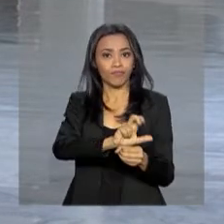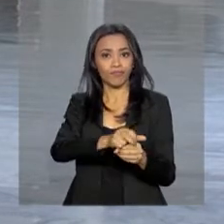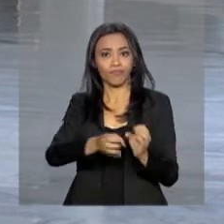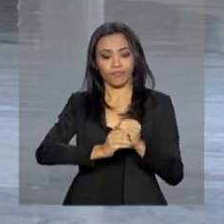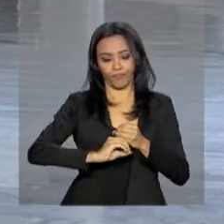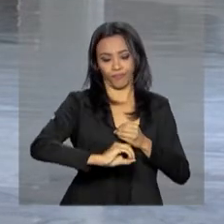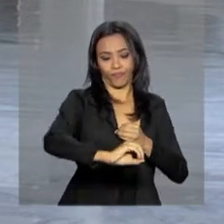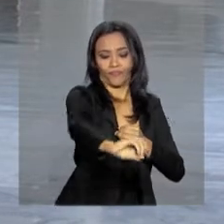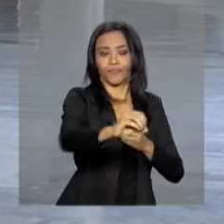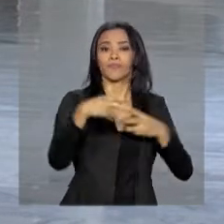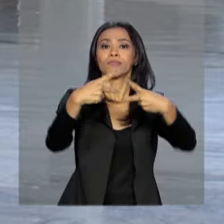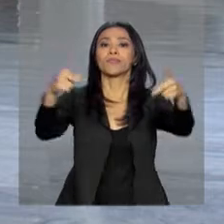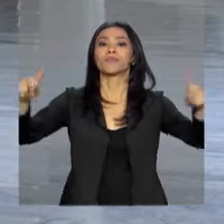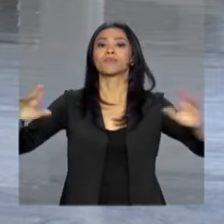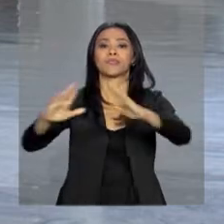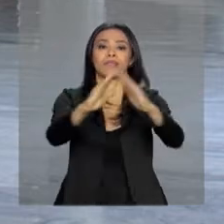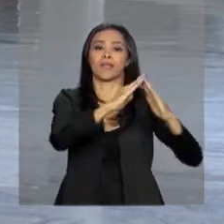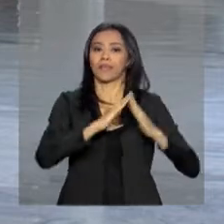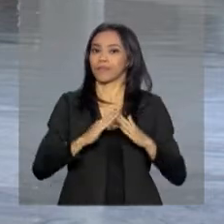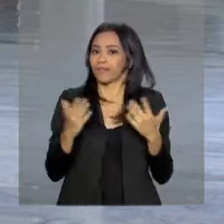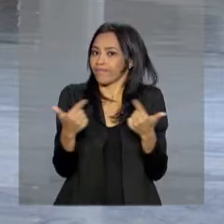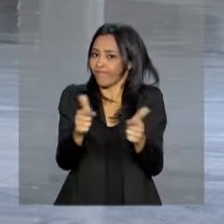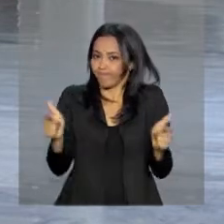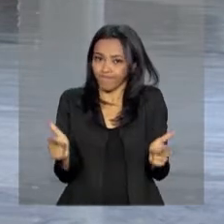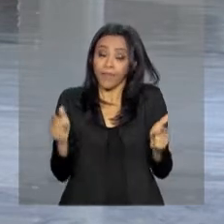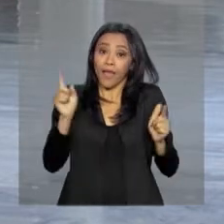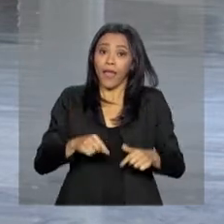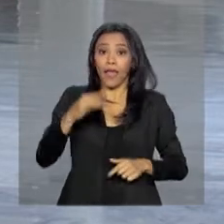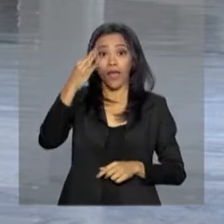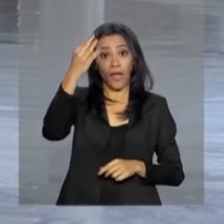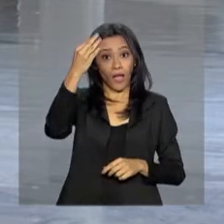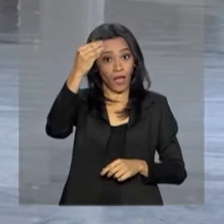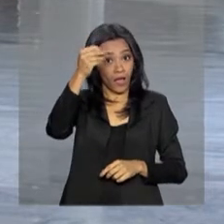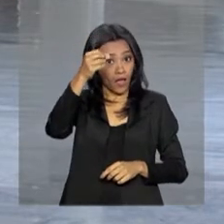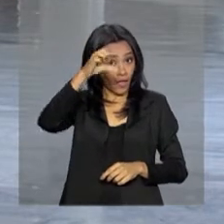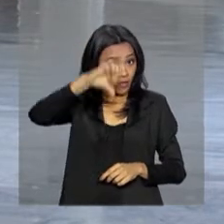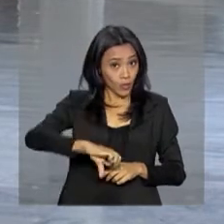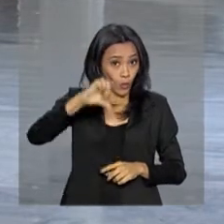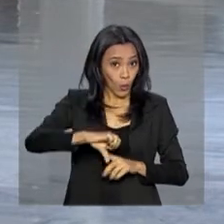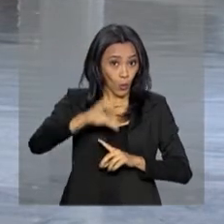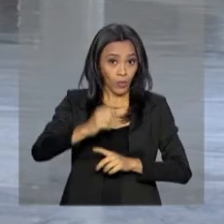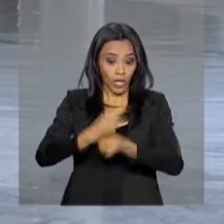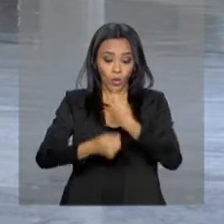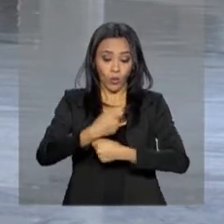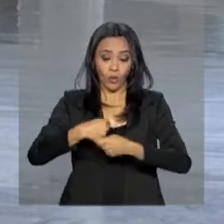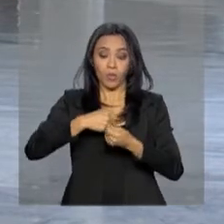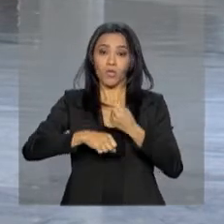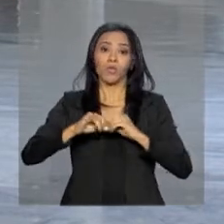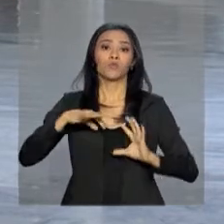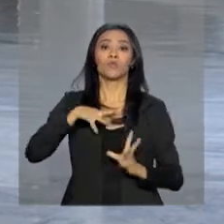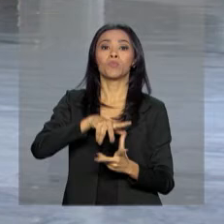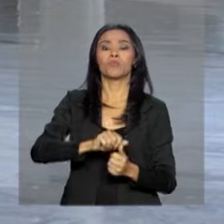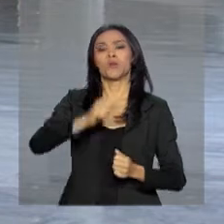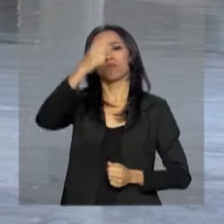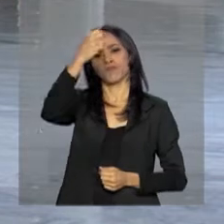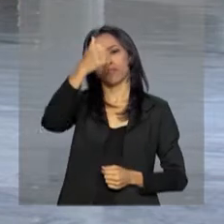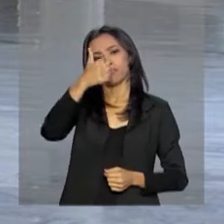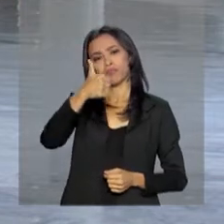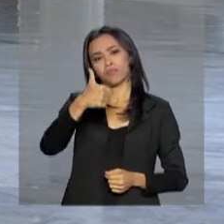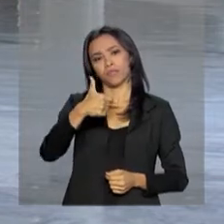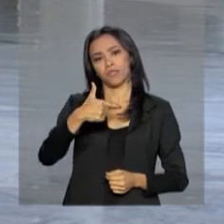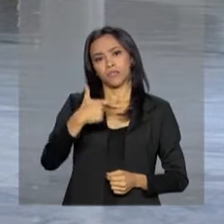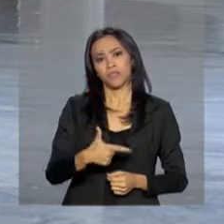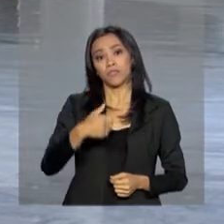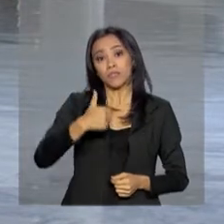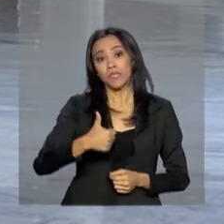em suas casas apesar de ser a nona economia do mundo o brasil ocupa a posição de número 123 no ranking mundial